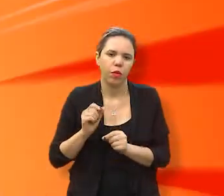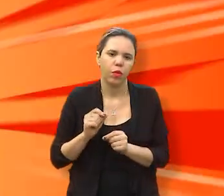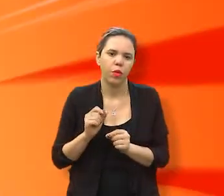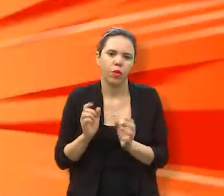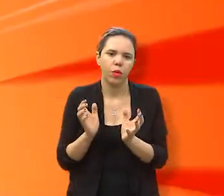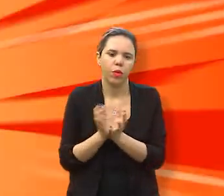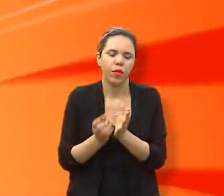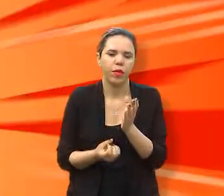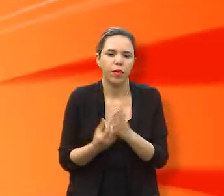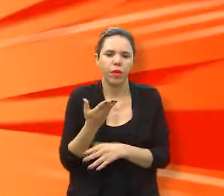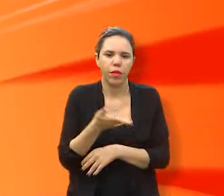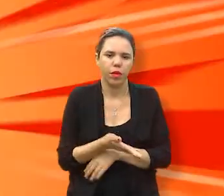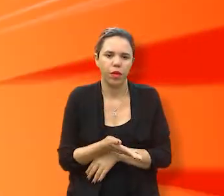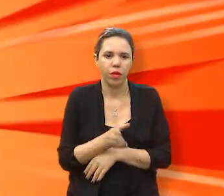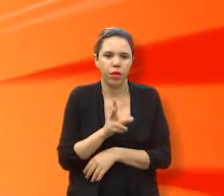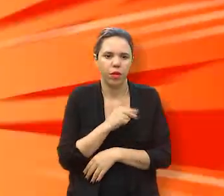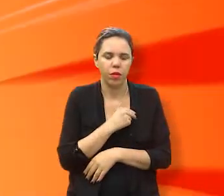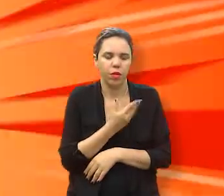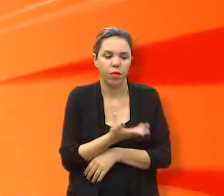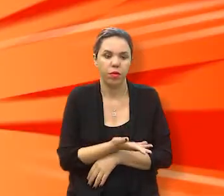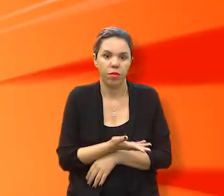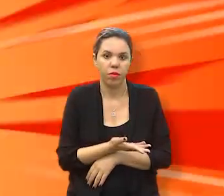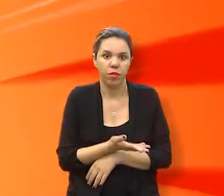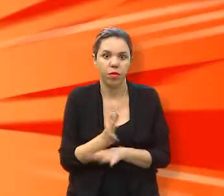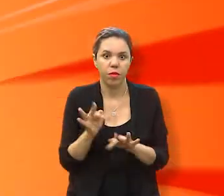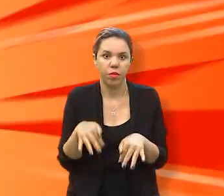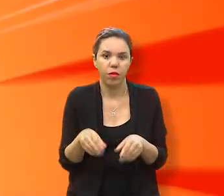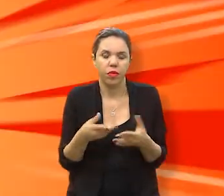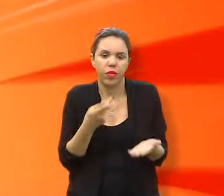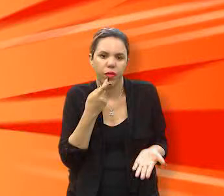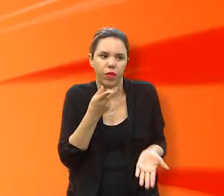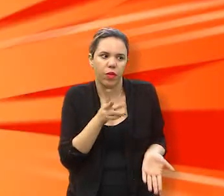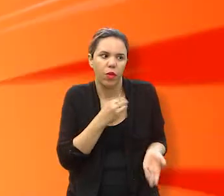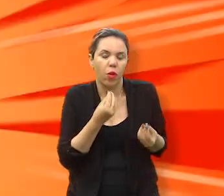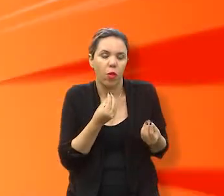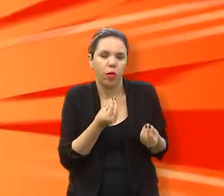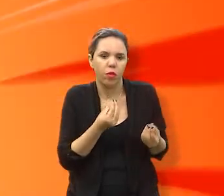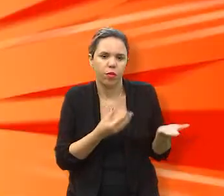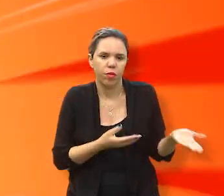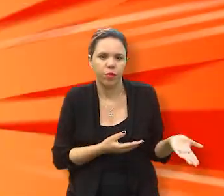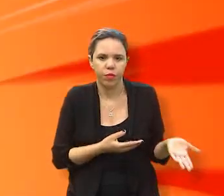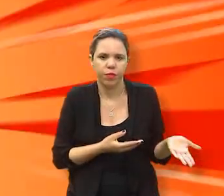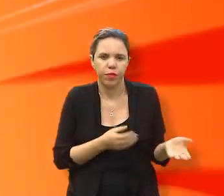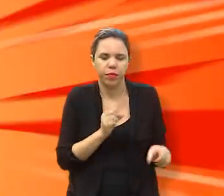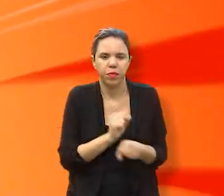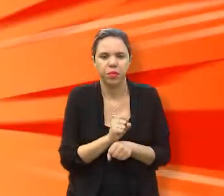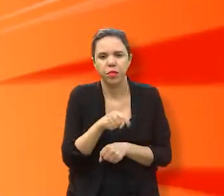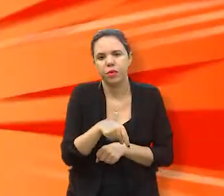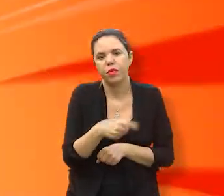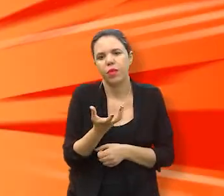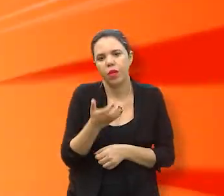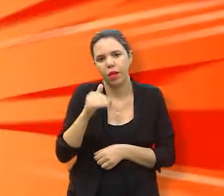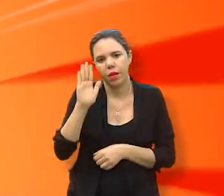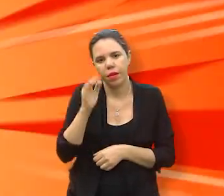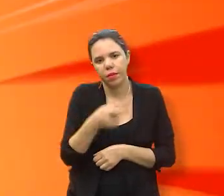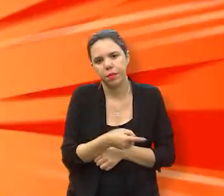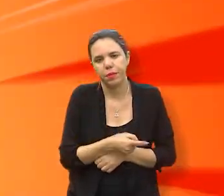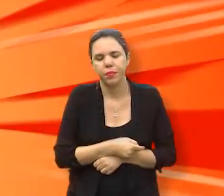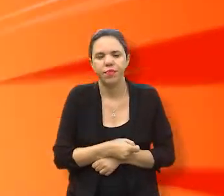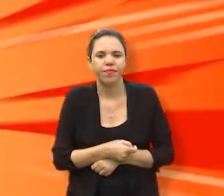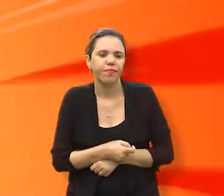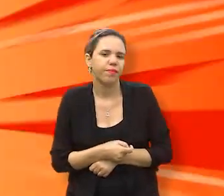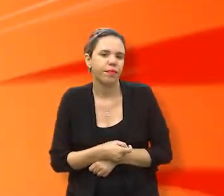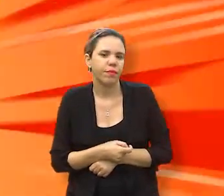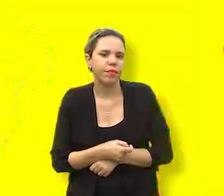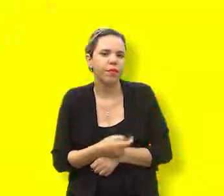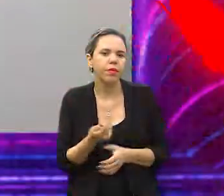vai acontecer? Nossa, mas, né, o final todo mundo fala, não, como assim, né? Parou aqui, eu quero mais, né? E eu